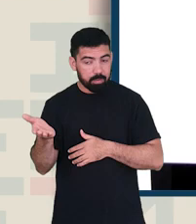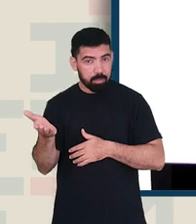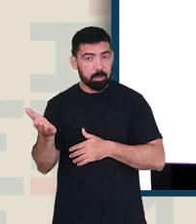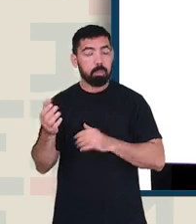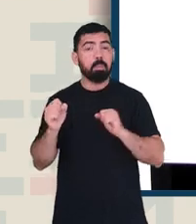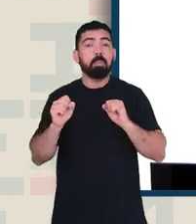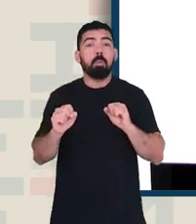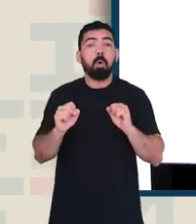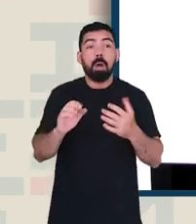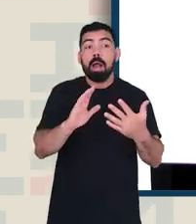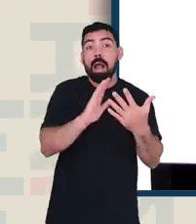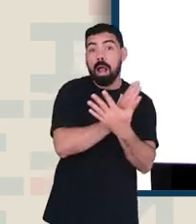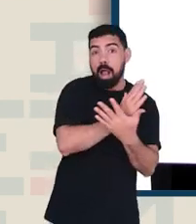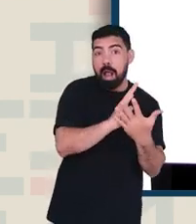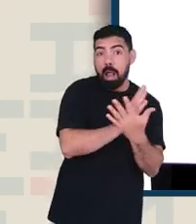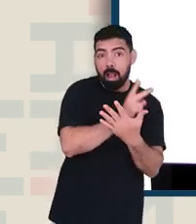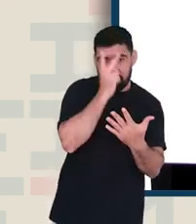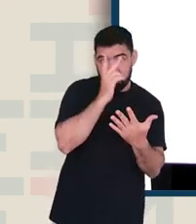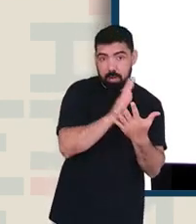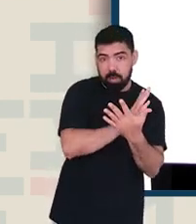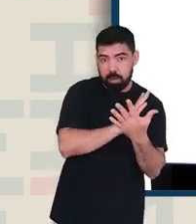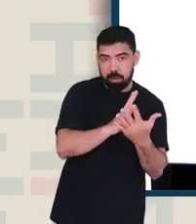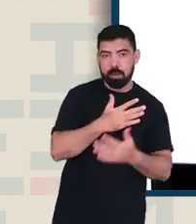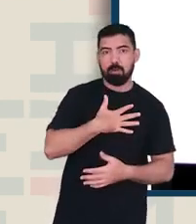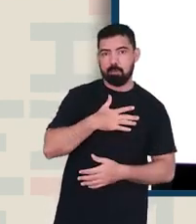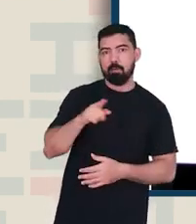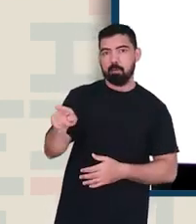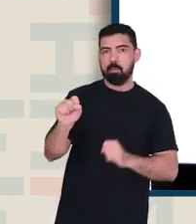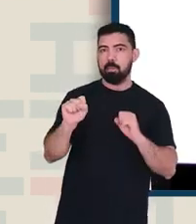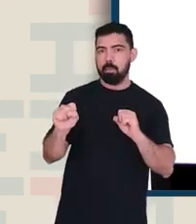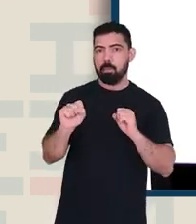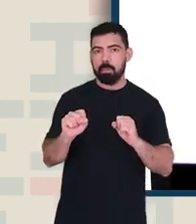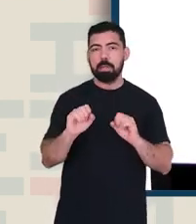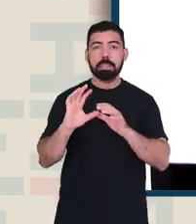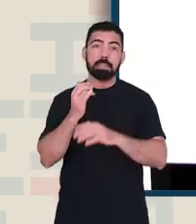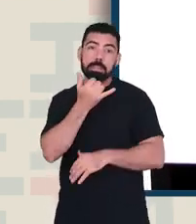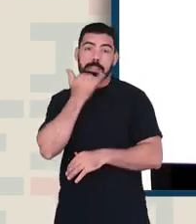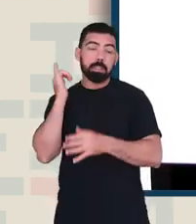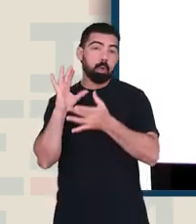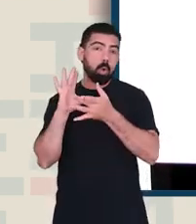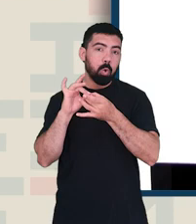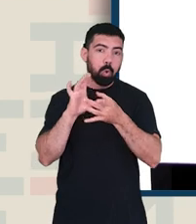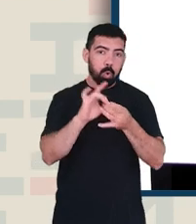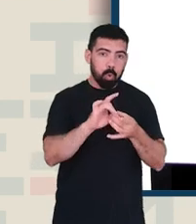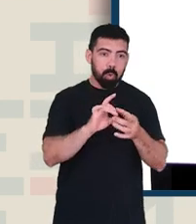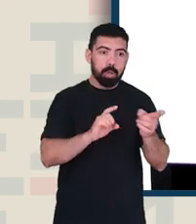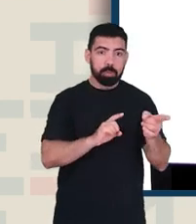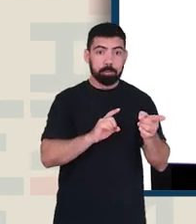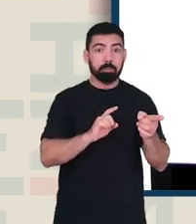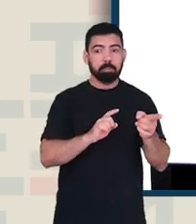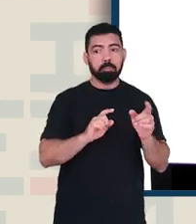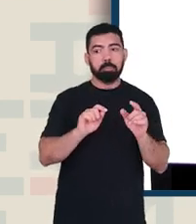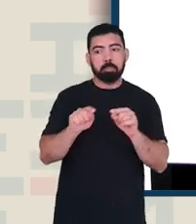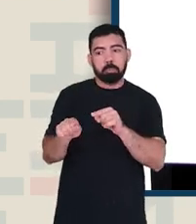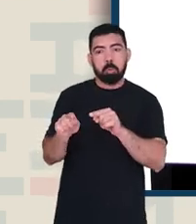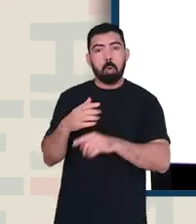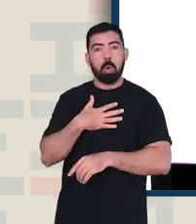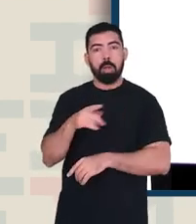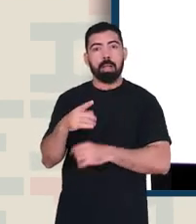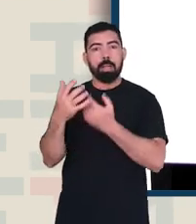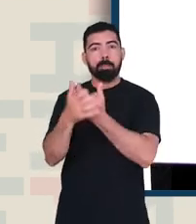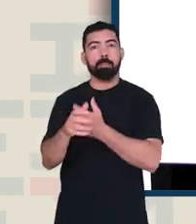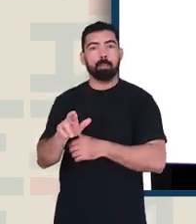ser, para alguns, em alguns determinados contextos, apreciado como se fosse uma